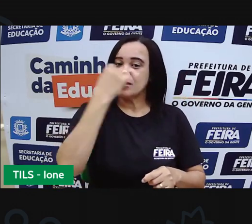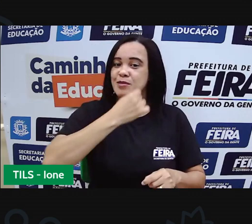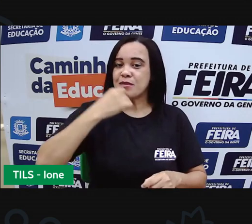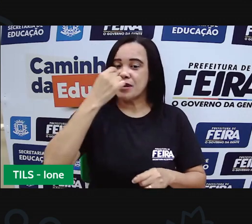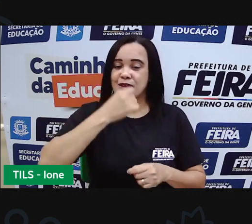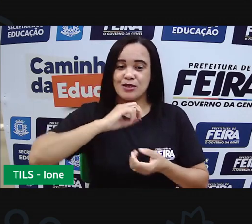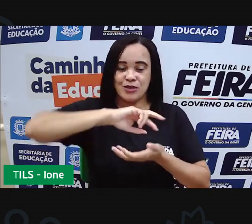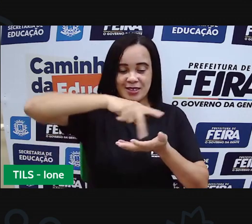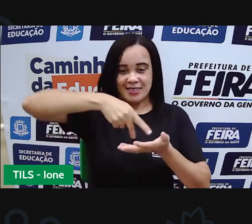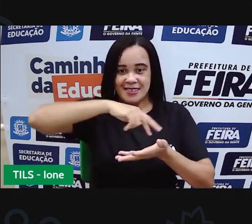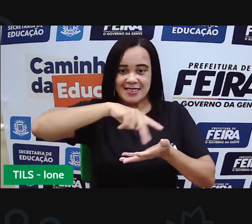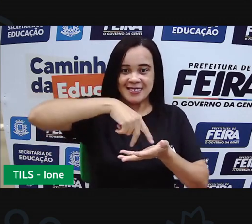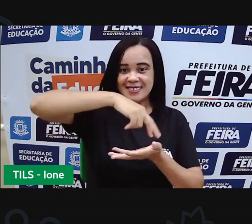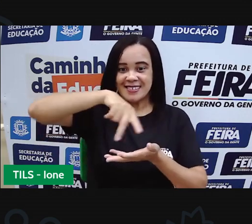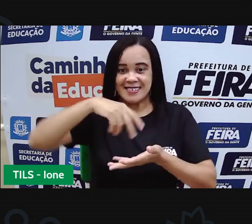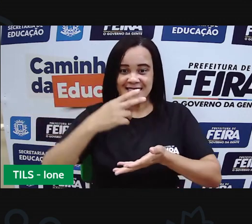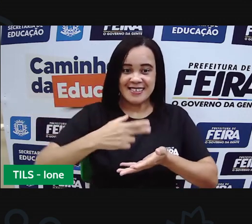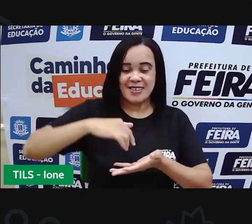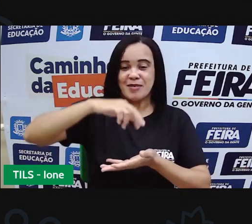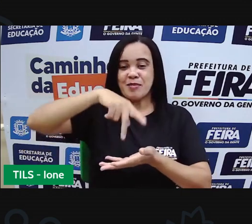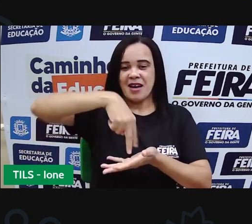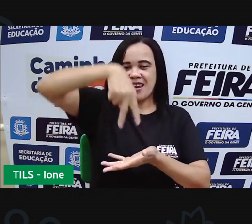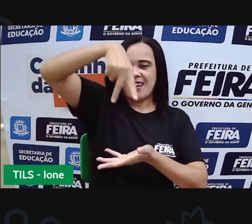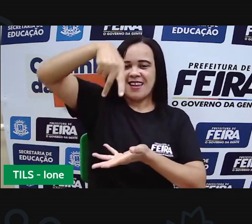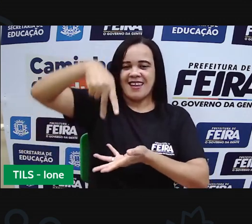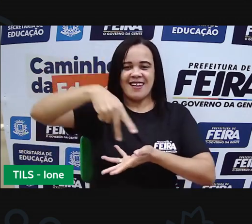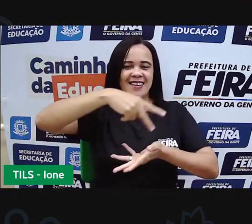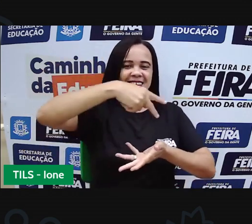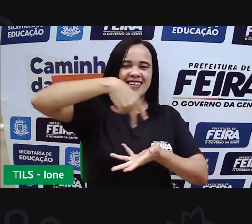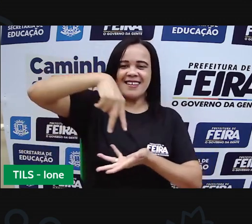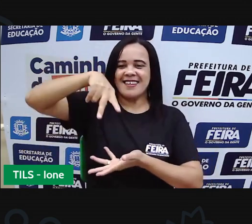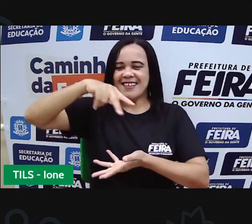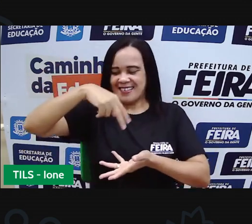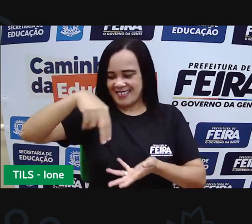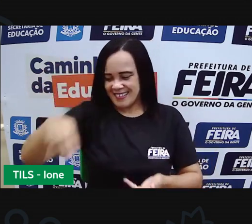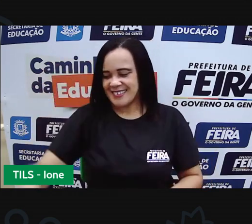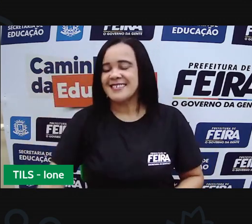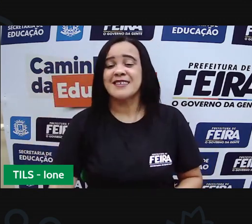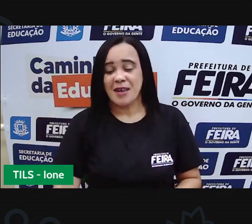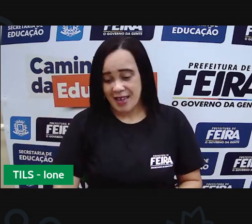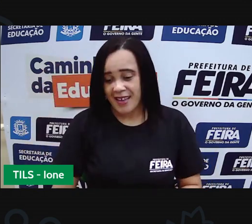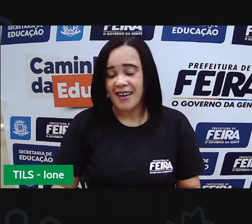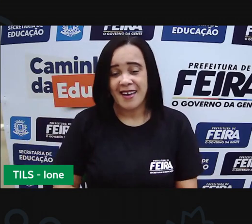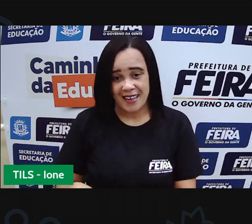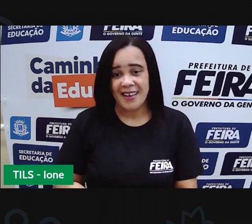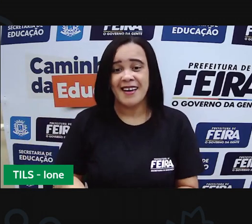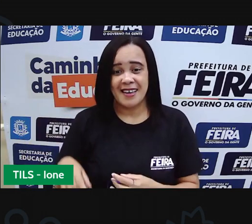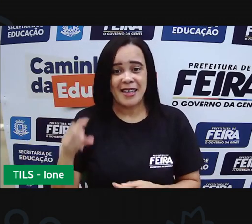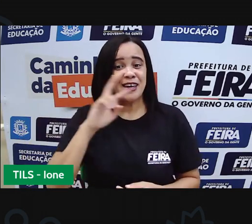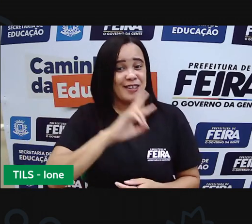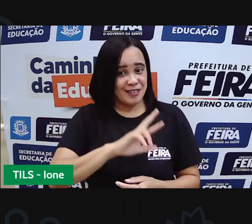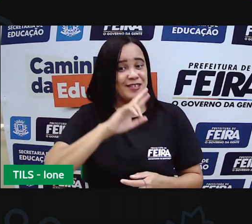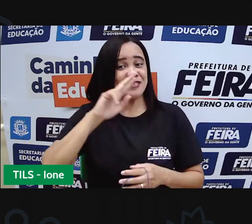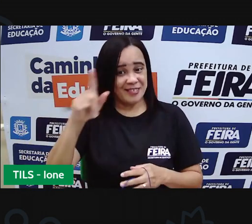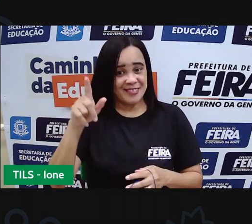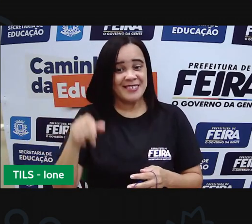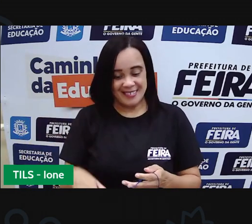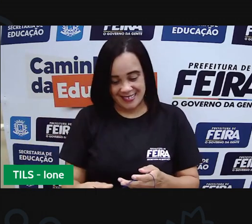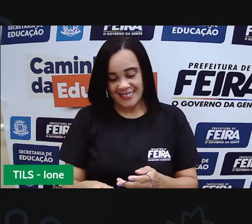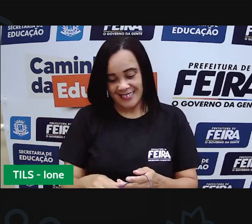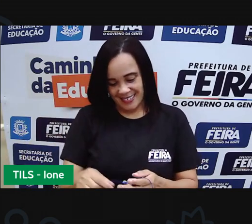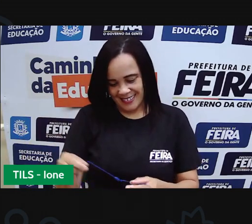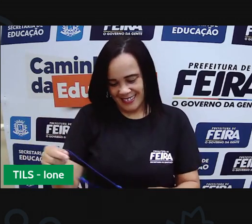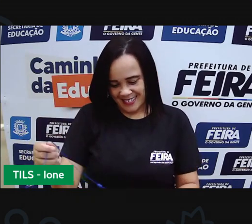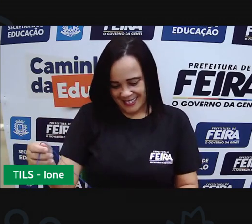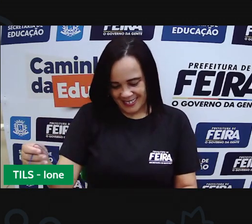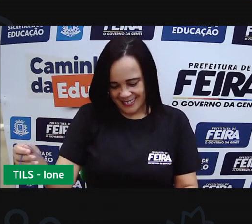Cuca de Batom que Dançava Balé? É uma cuca bem diferente. Vamos ver aí o que